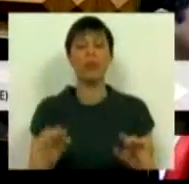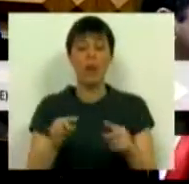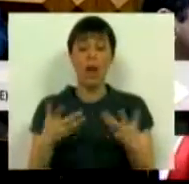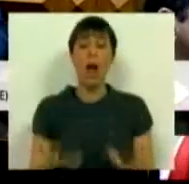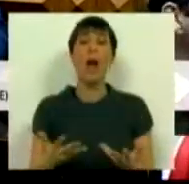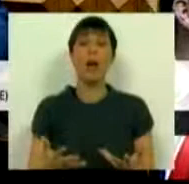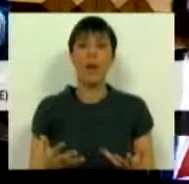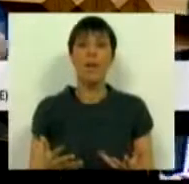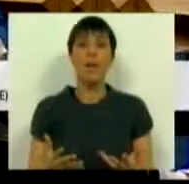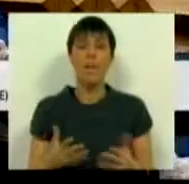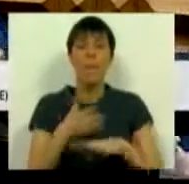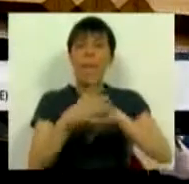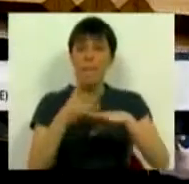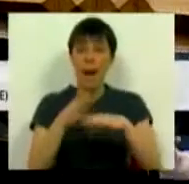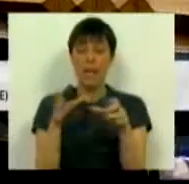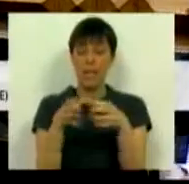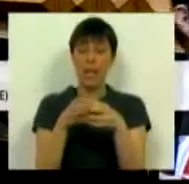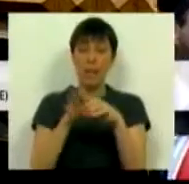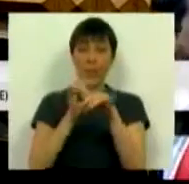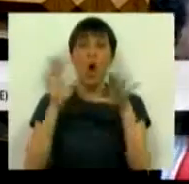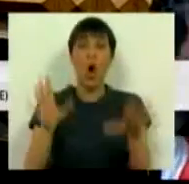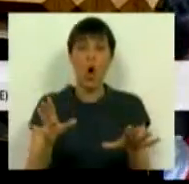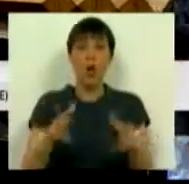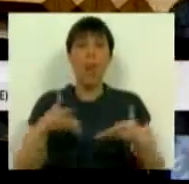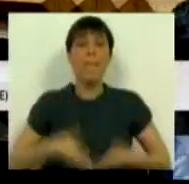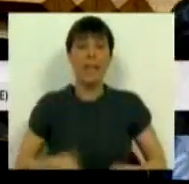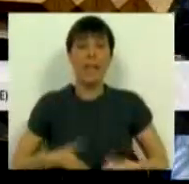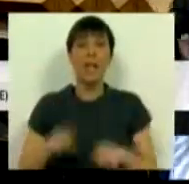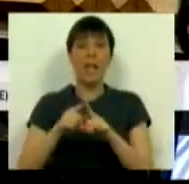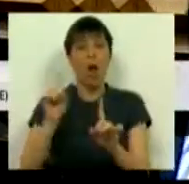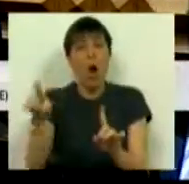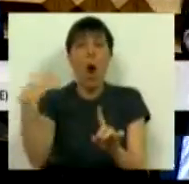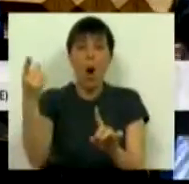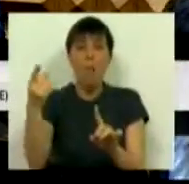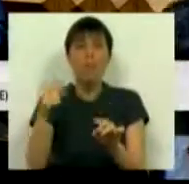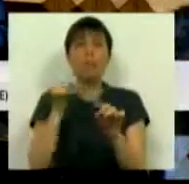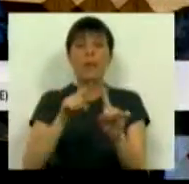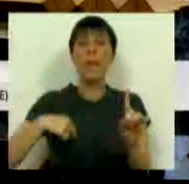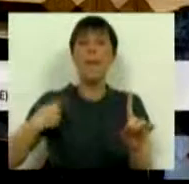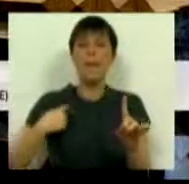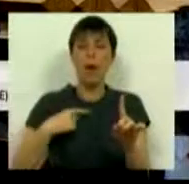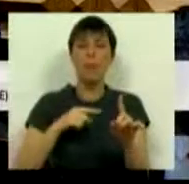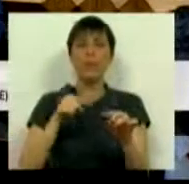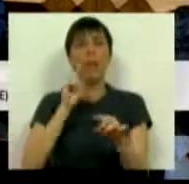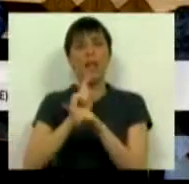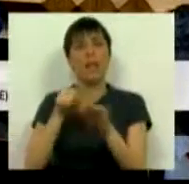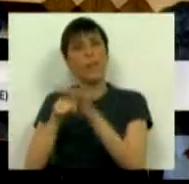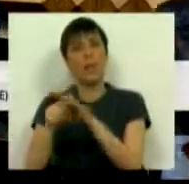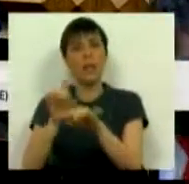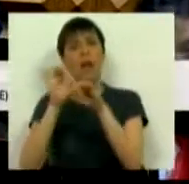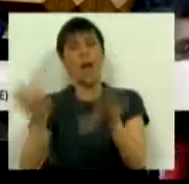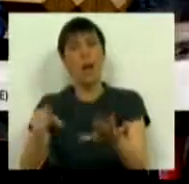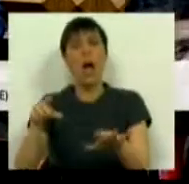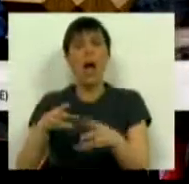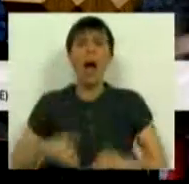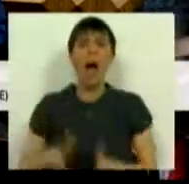neste momento parte das equipas dos hospitais para onde a maternidade Alfredo da Costa deveria ir, elas sim instaladas na maternidade Alfredo